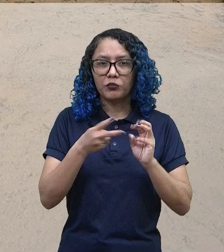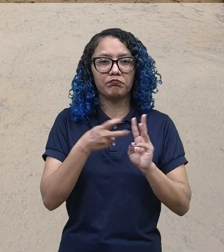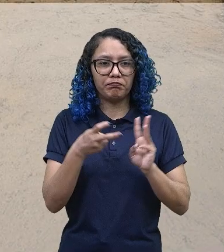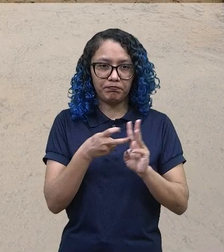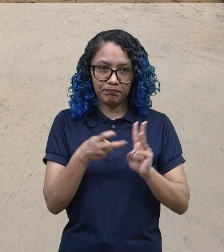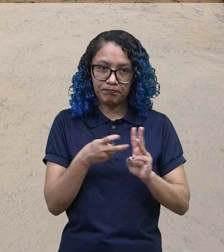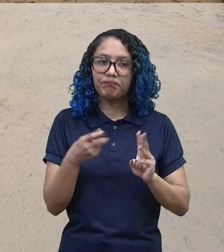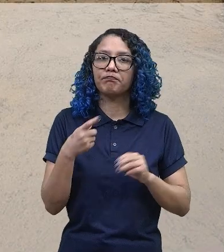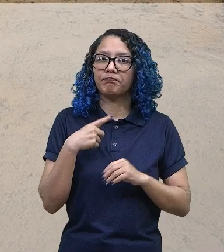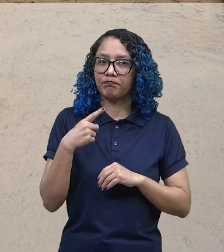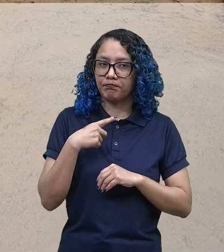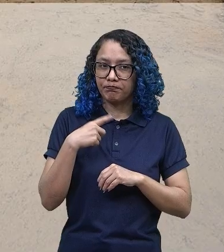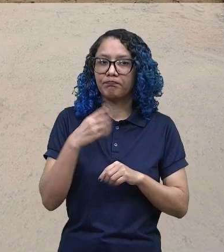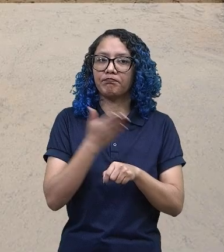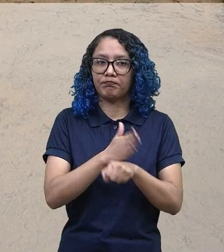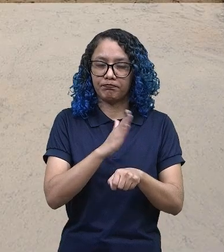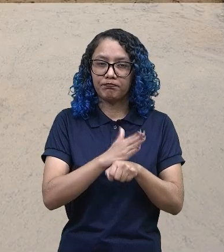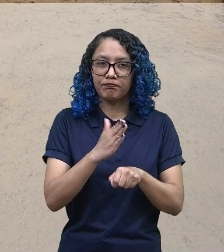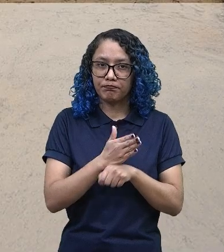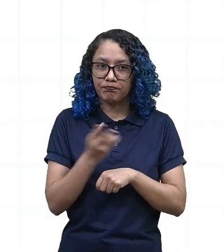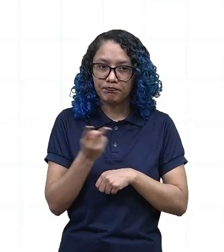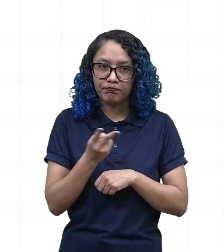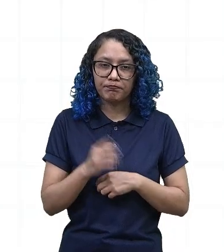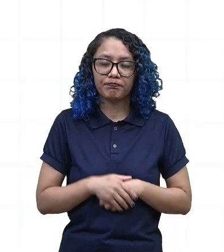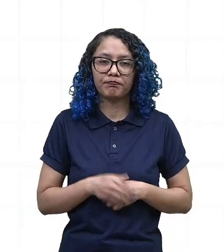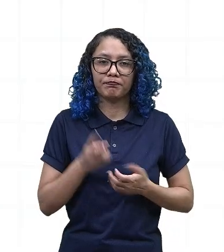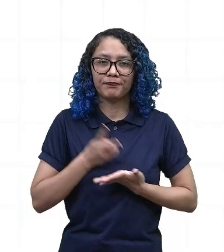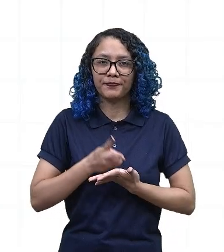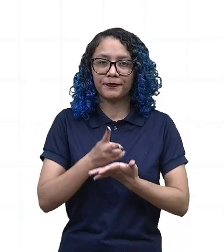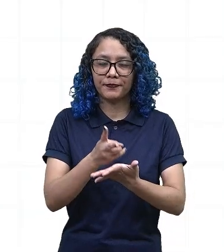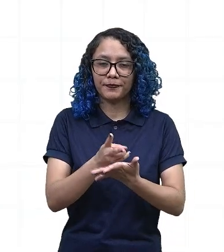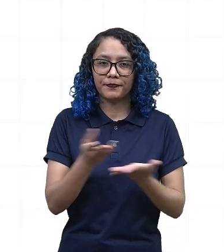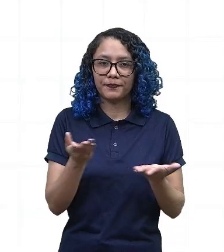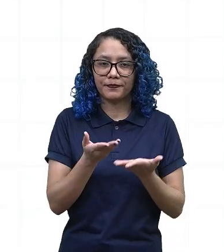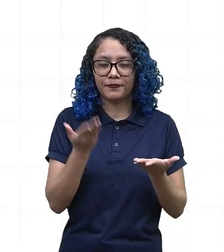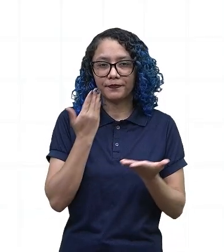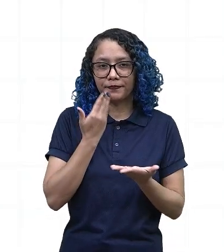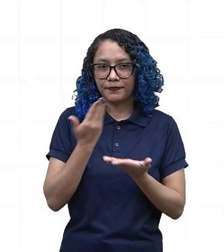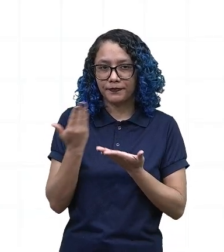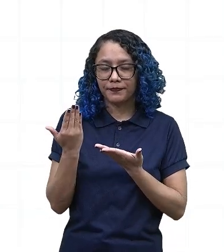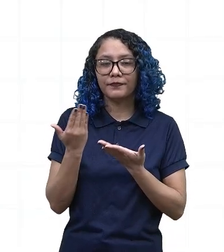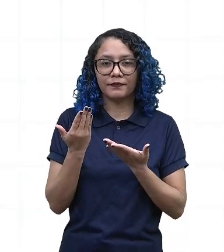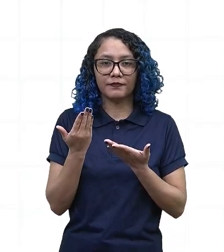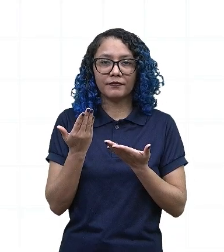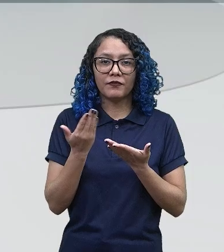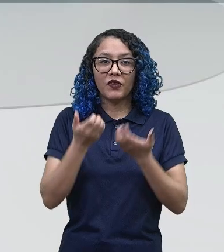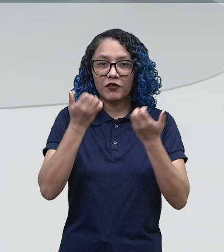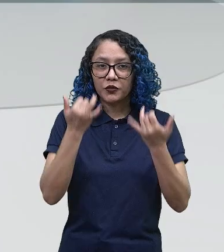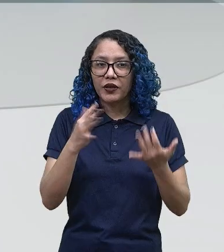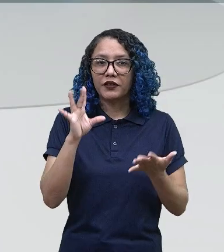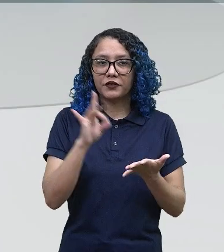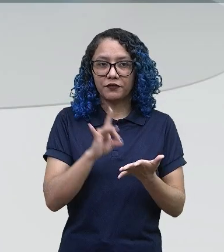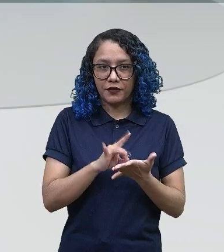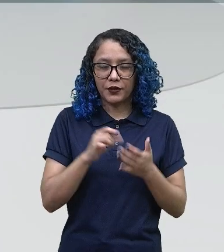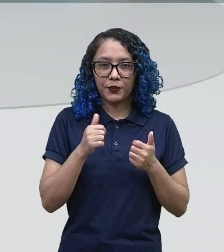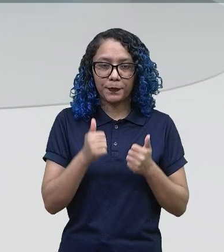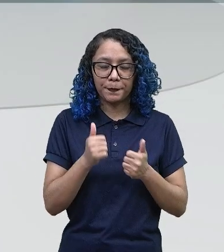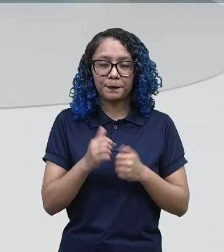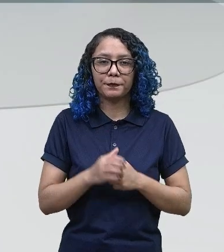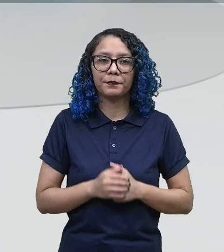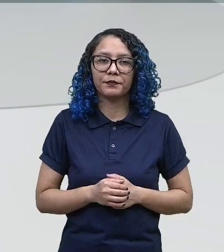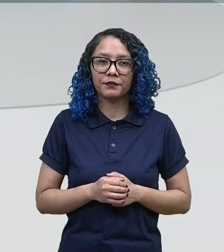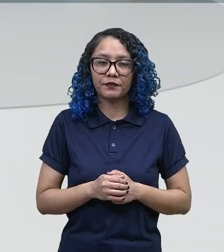gente vai agora aprofundar um pouco mais sobre as lutas corporais indígenas propriamente dito, feito este preâmbulo, e a